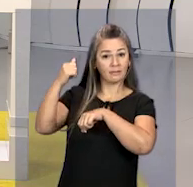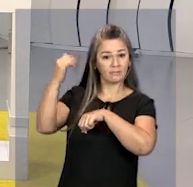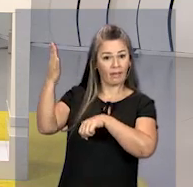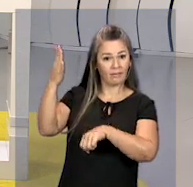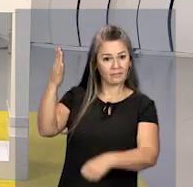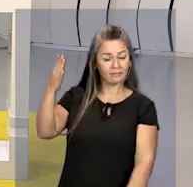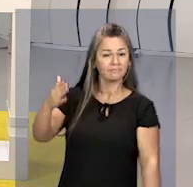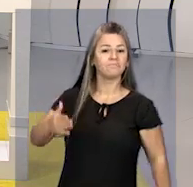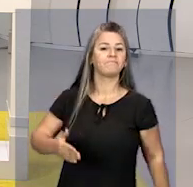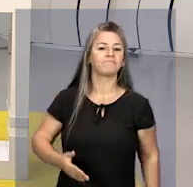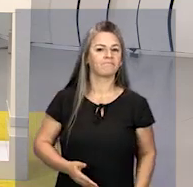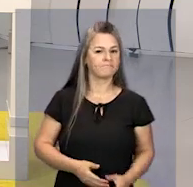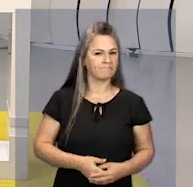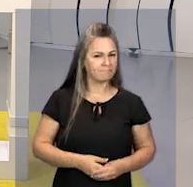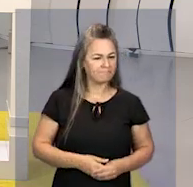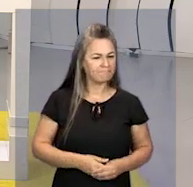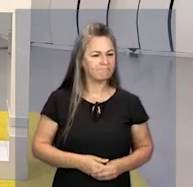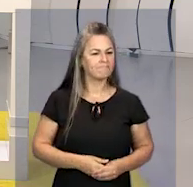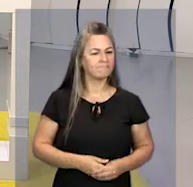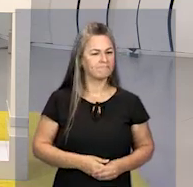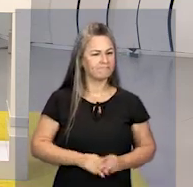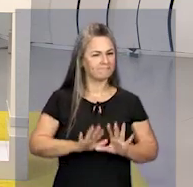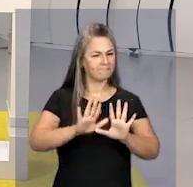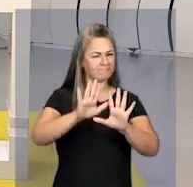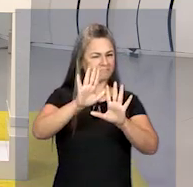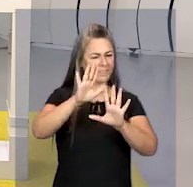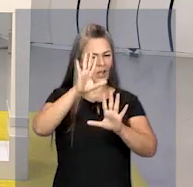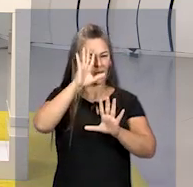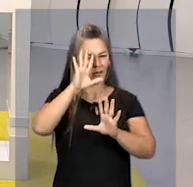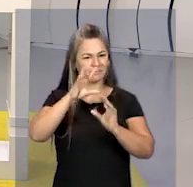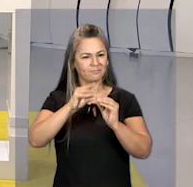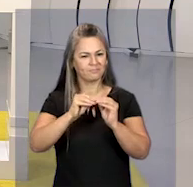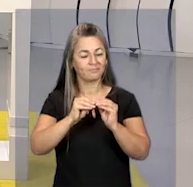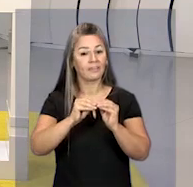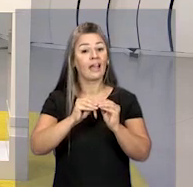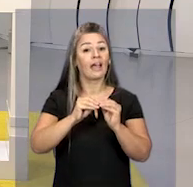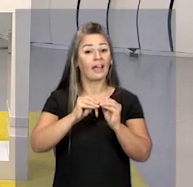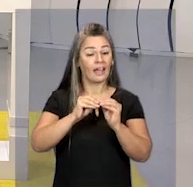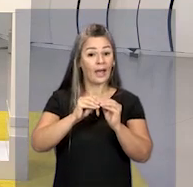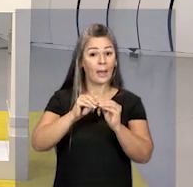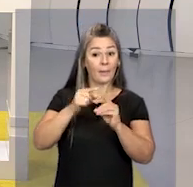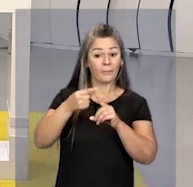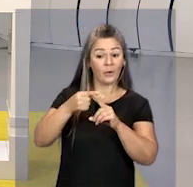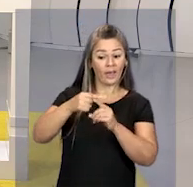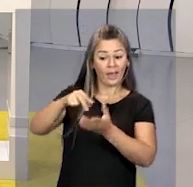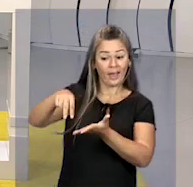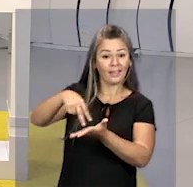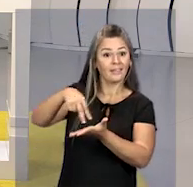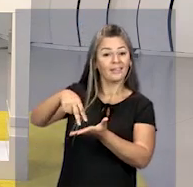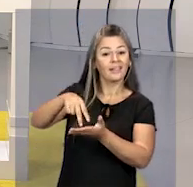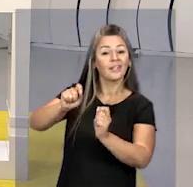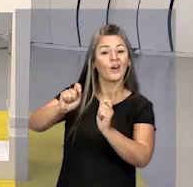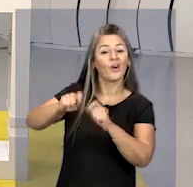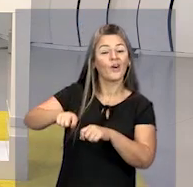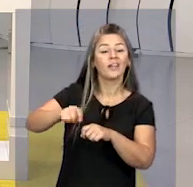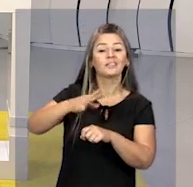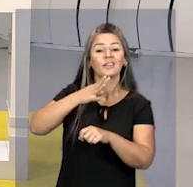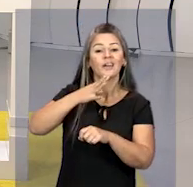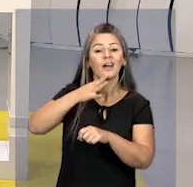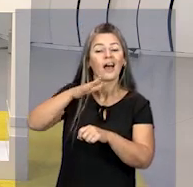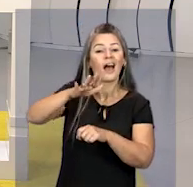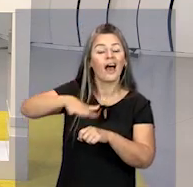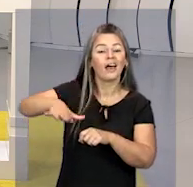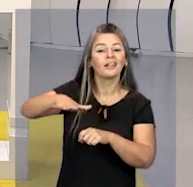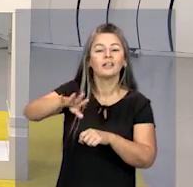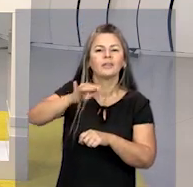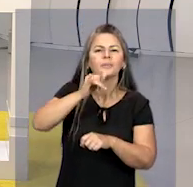dizendo que a dança, ela nos faz conhecer também territórios. Por exemplo, o que é a África?